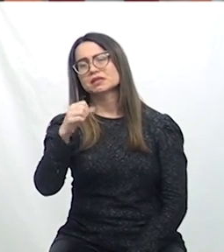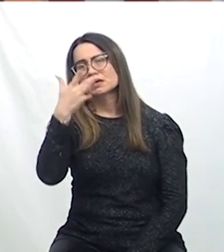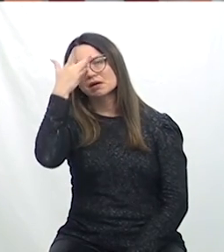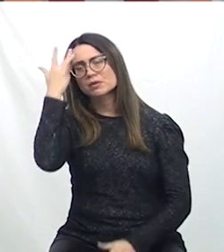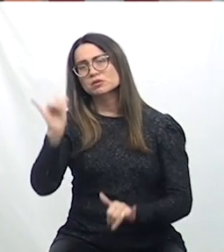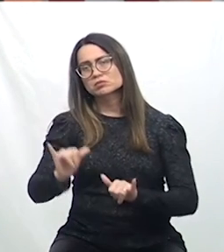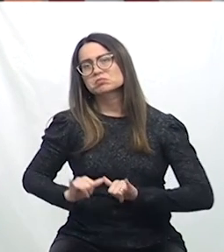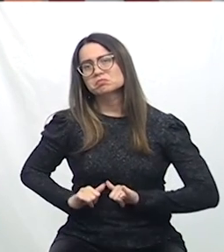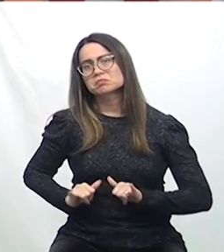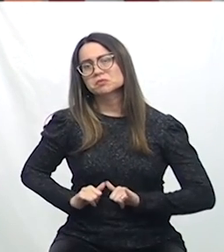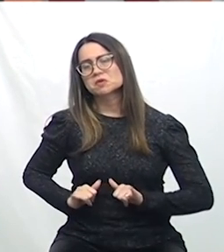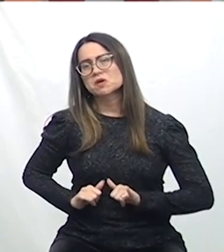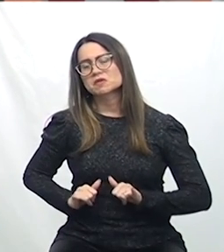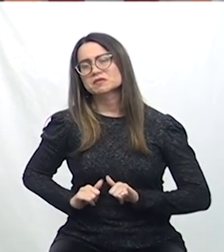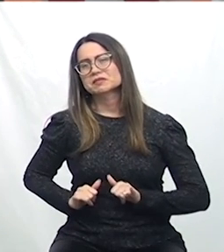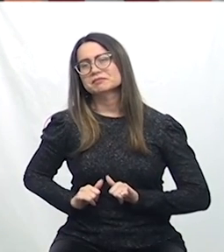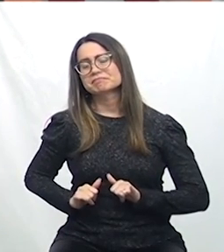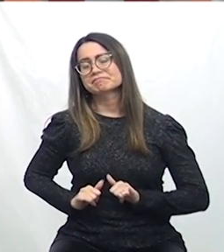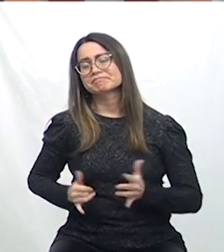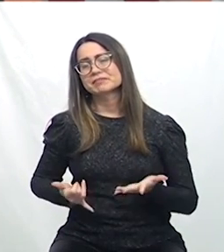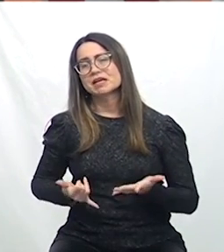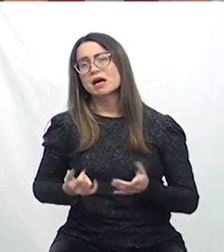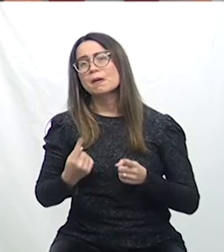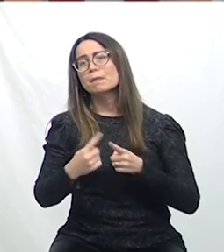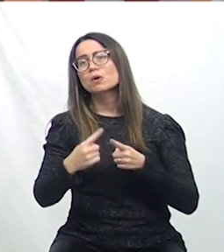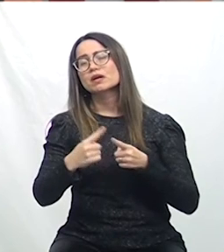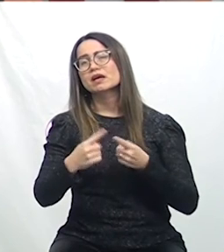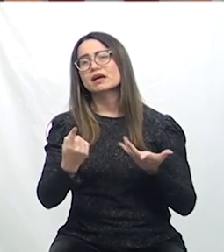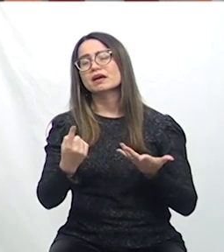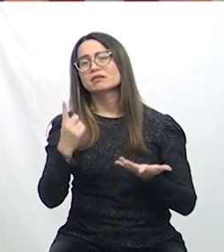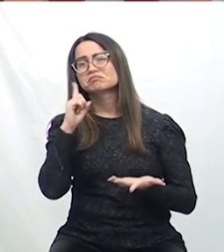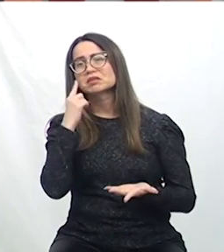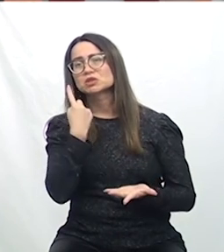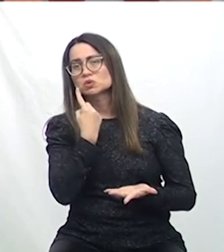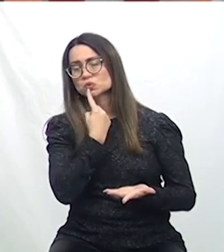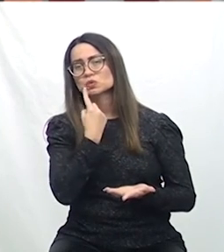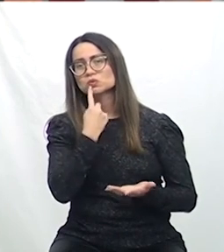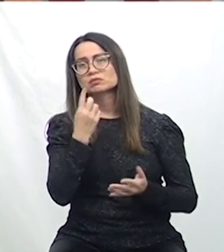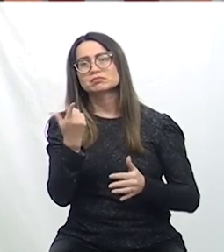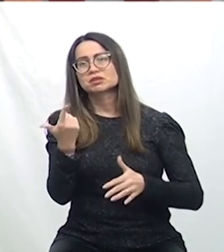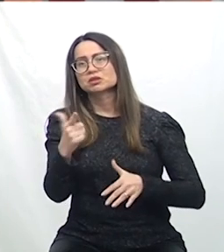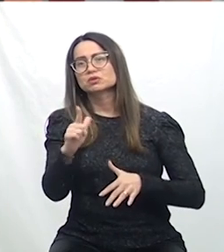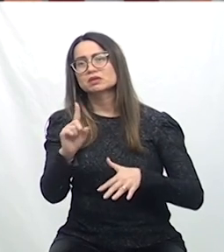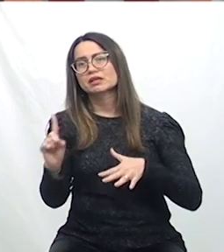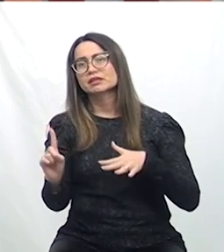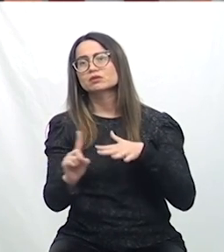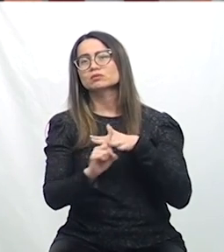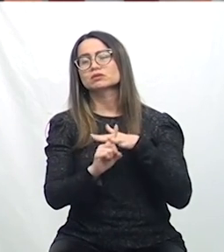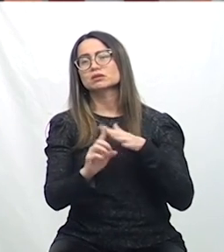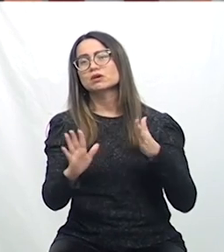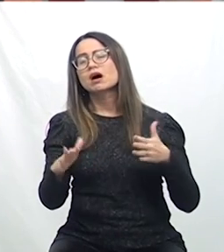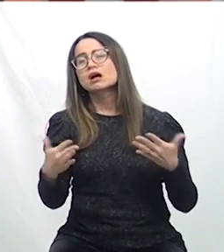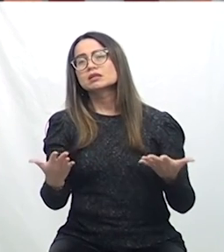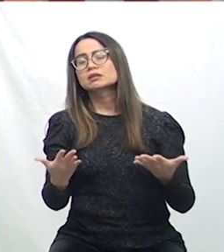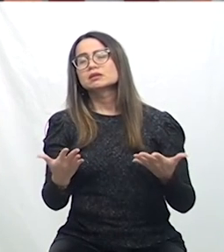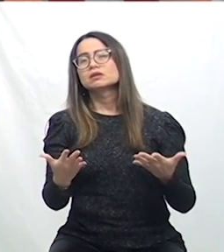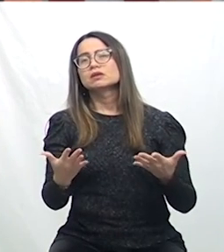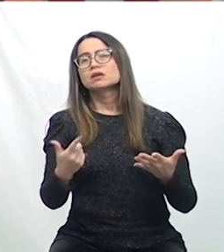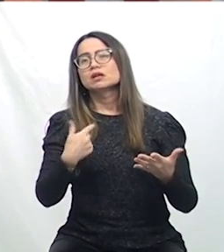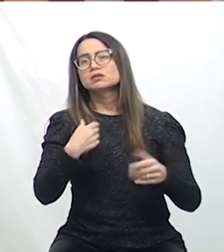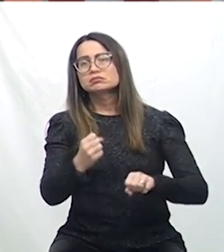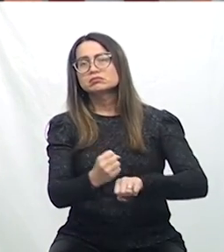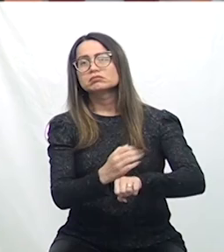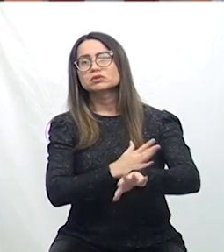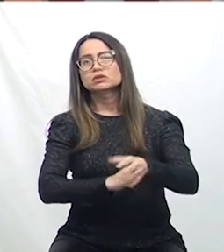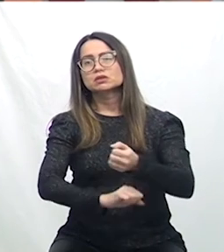sofre, para quem tem essa dificuldade, quem é dessa comunidade surda. Fico emocionado também, porque falamos